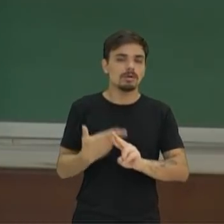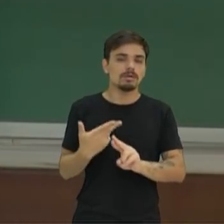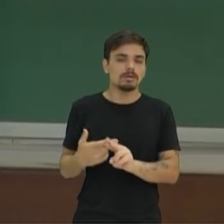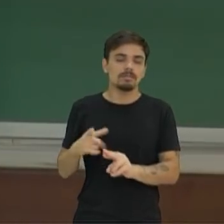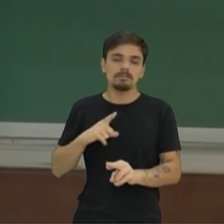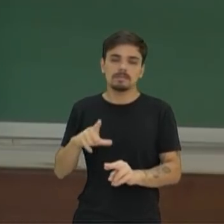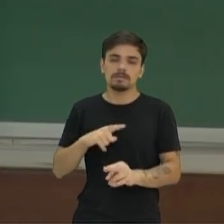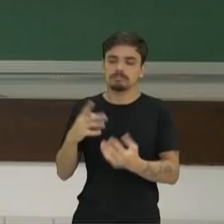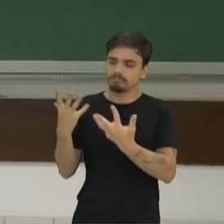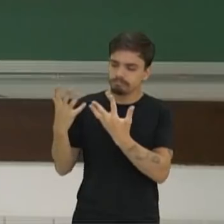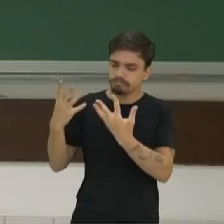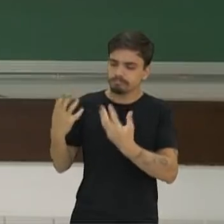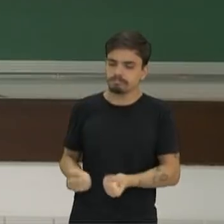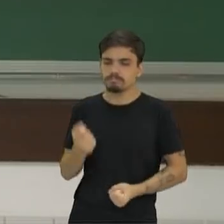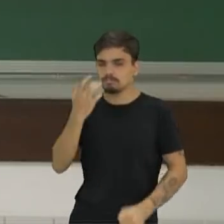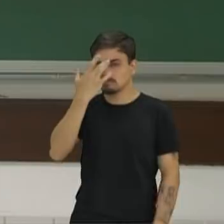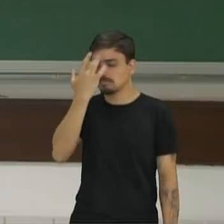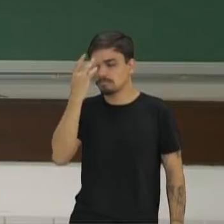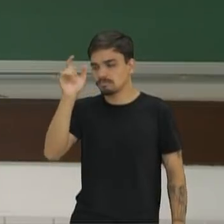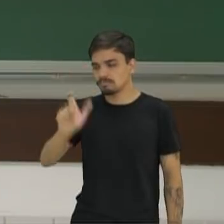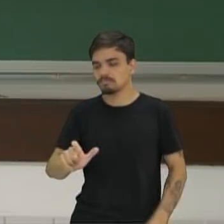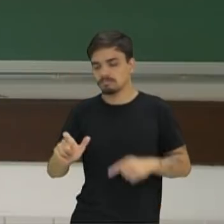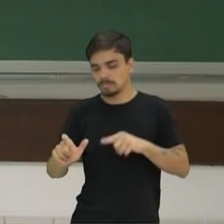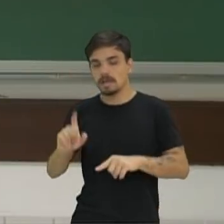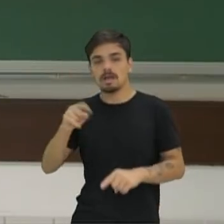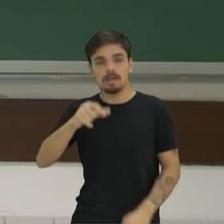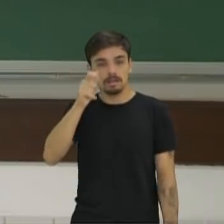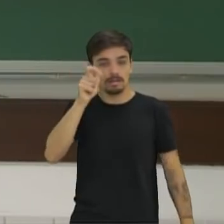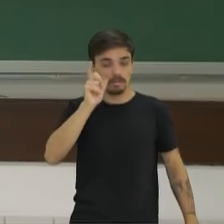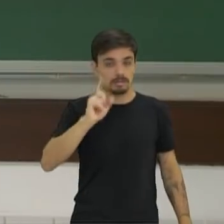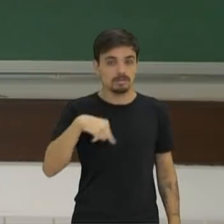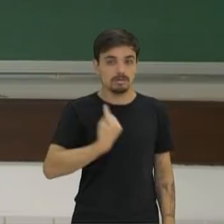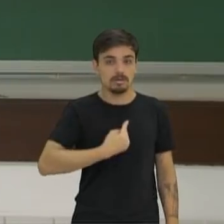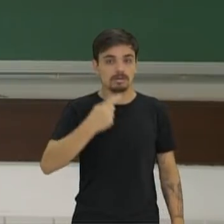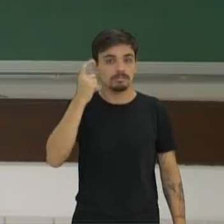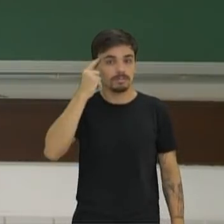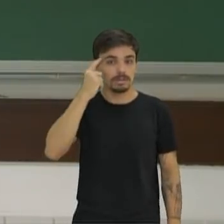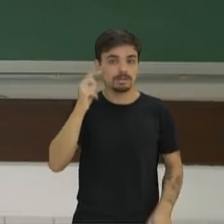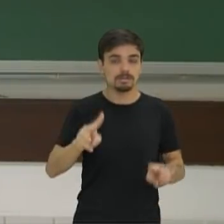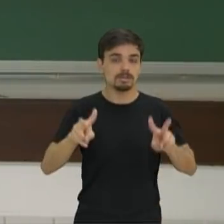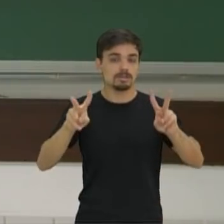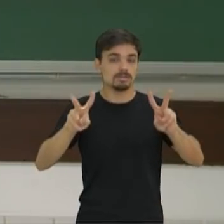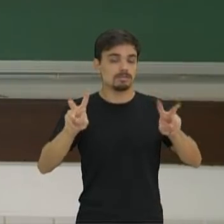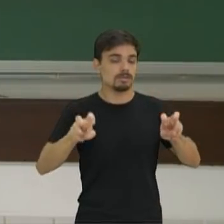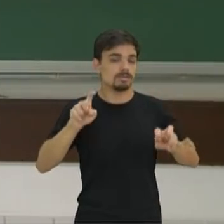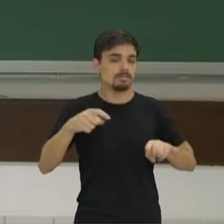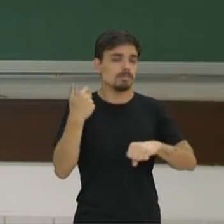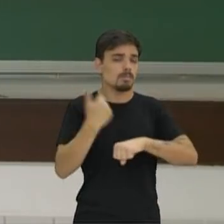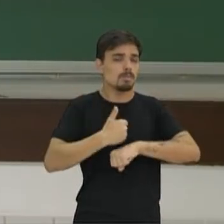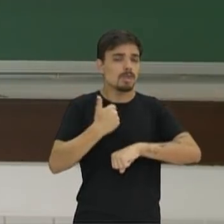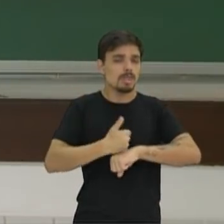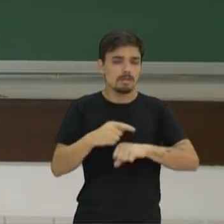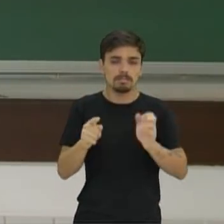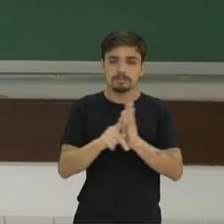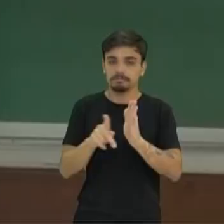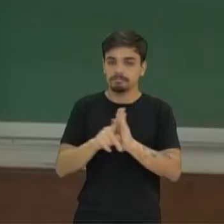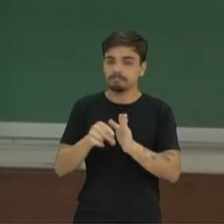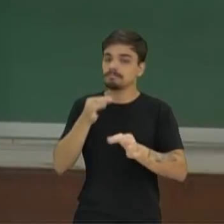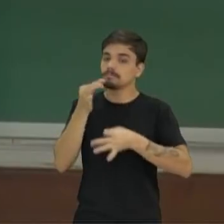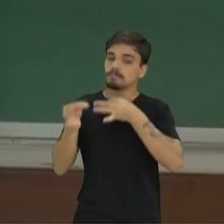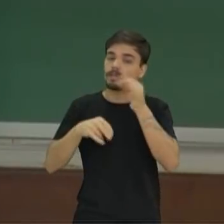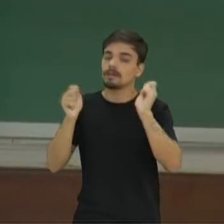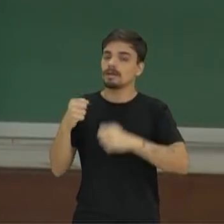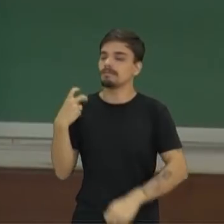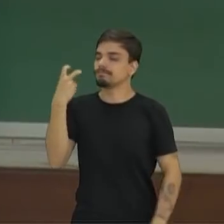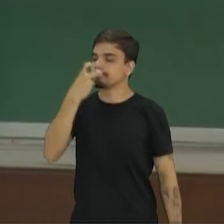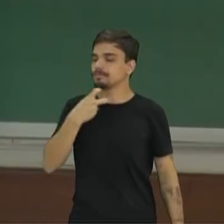para convencer alguém? É bem interessante a gente pensar sobre isso. Por quê? Porque o poder de argumentação, ele vale tanto para a